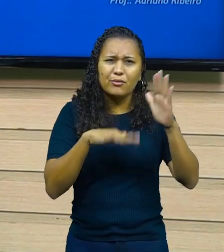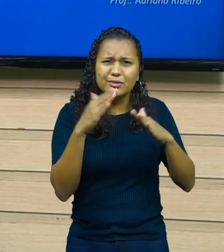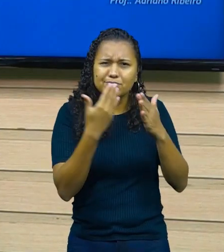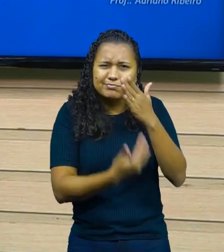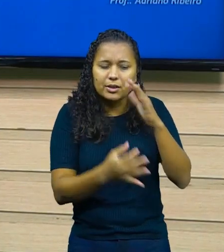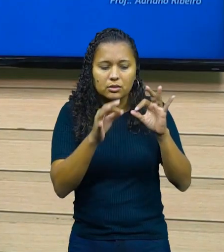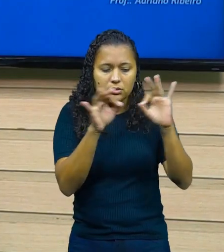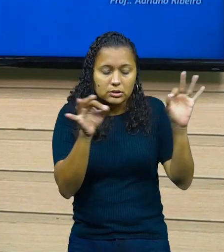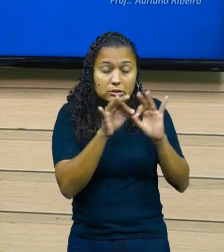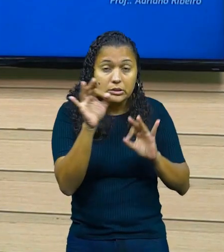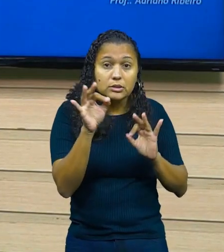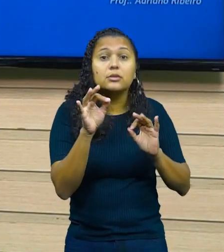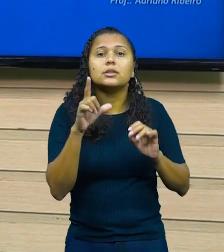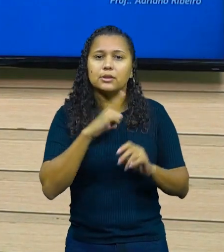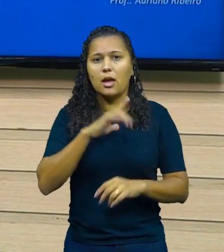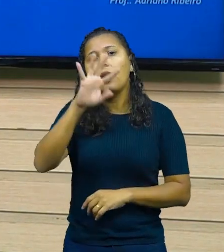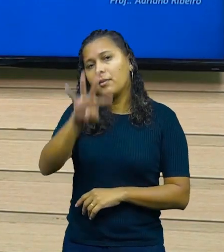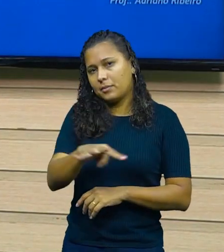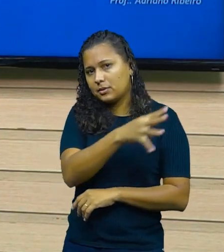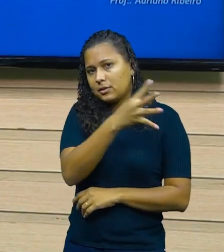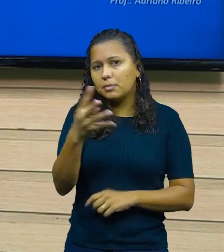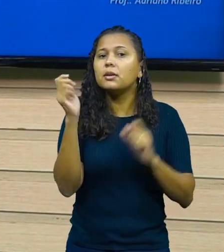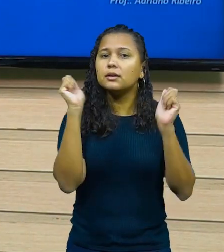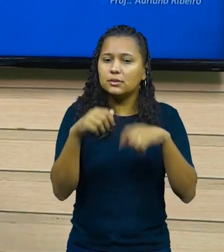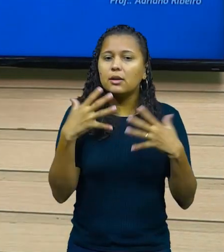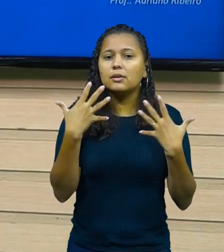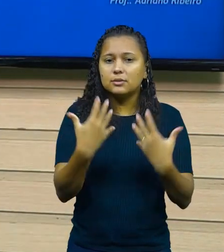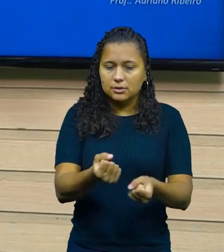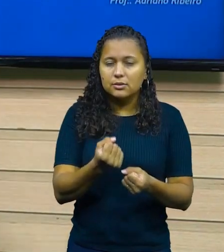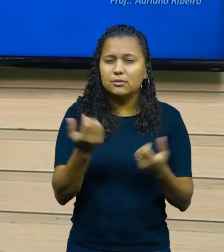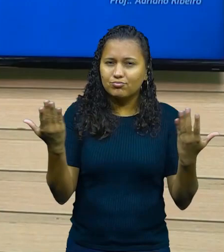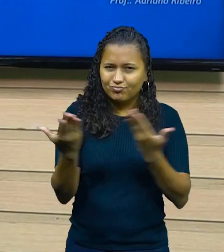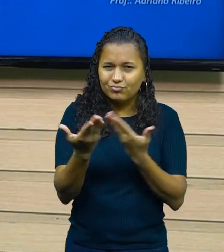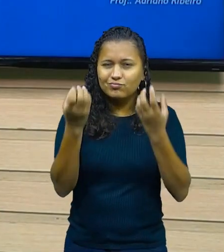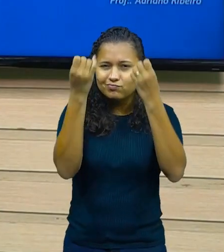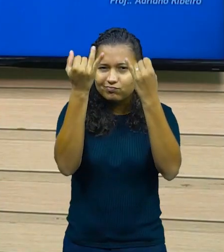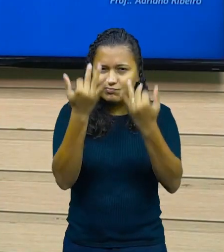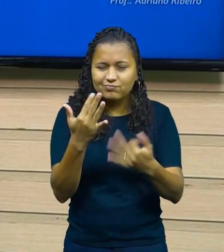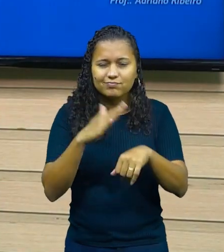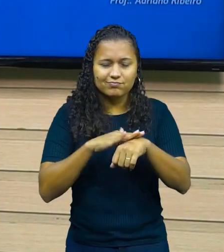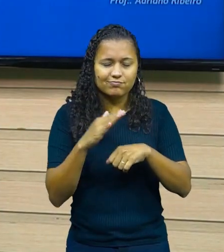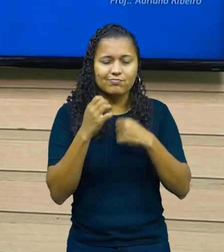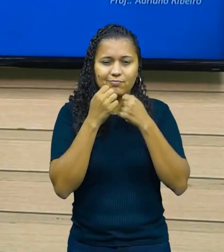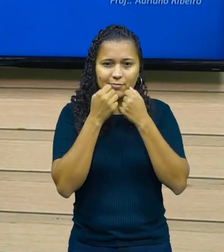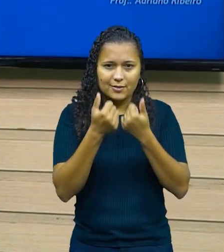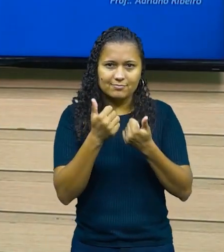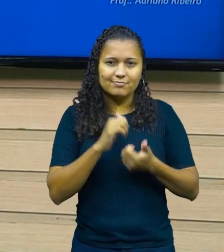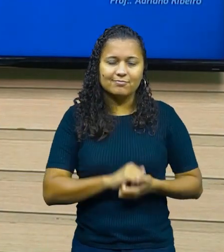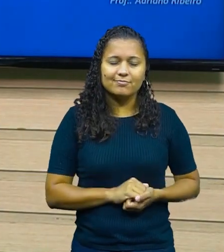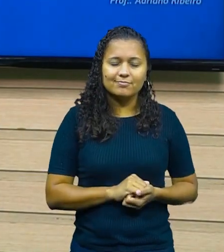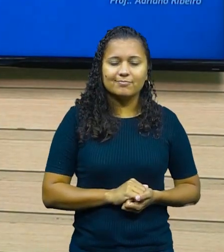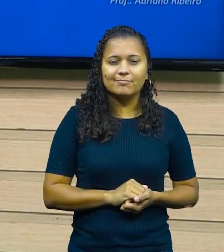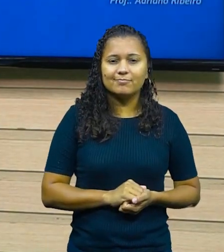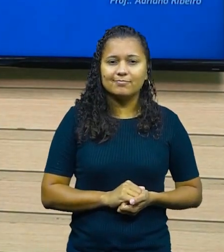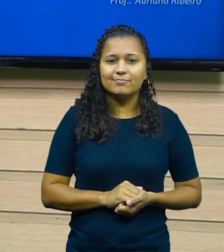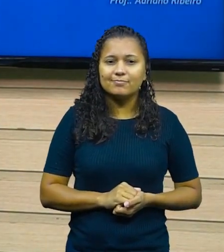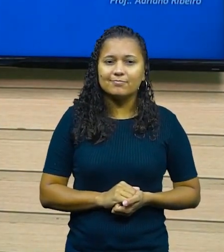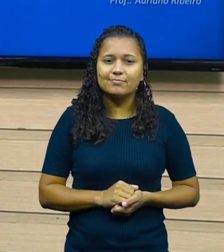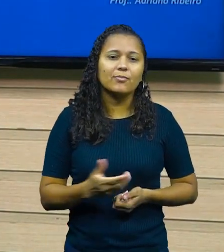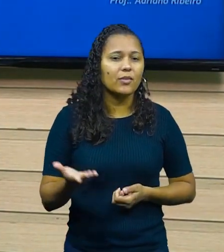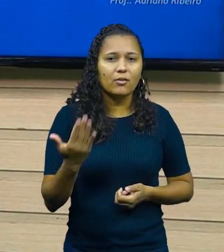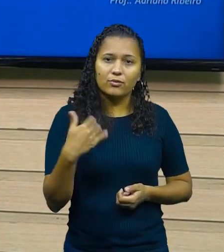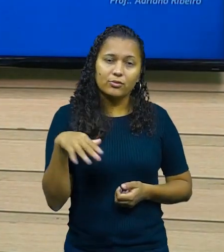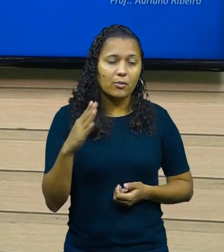então existe uma tabela de tolerância. E é isso que a gente vai falar um pouquinho aqui nessa nossa aula. Então fiquem comigo